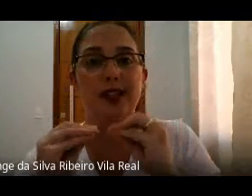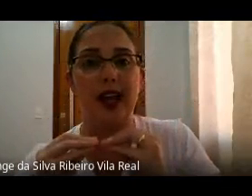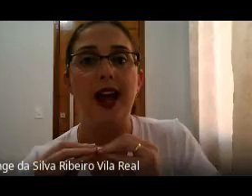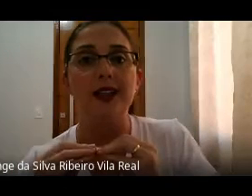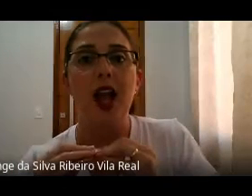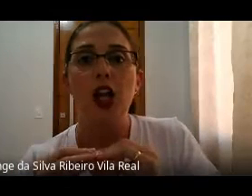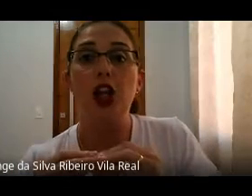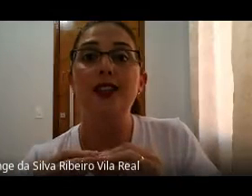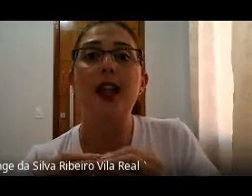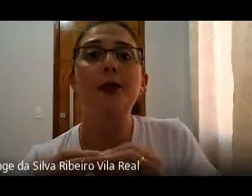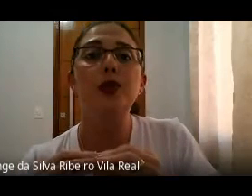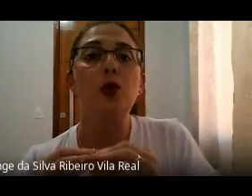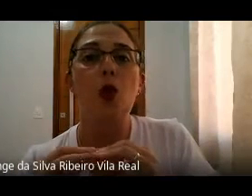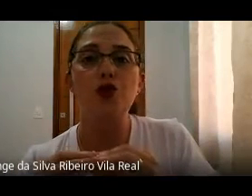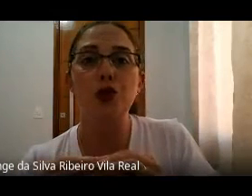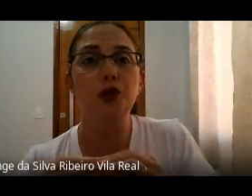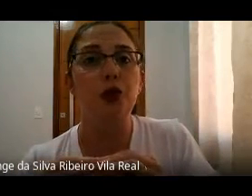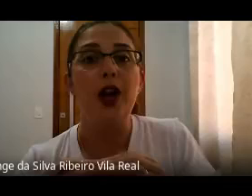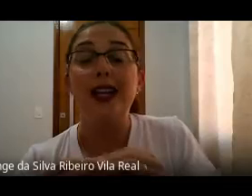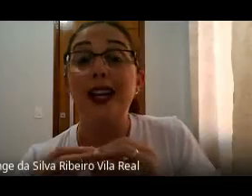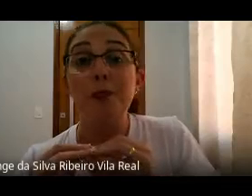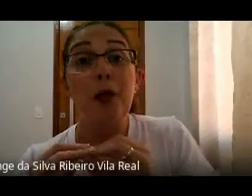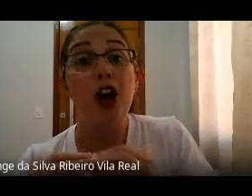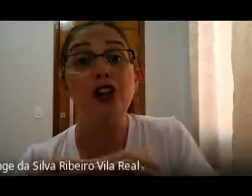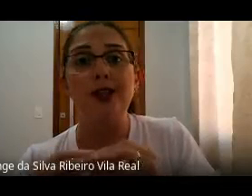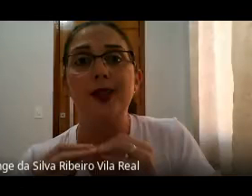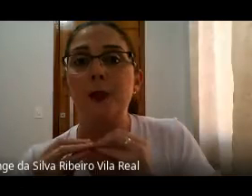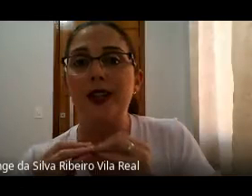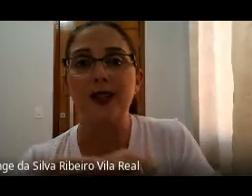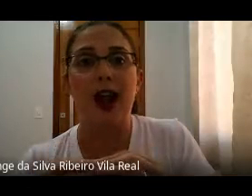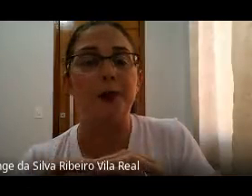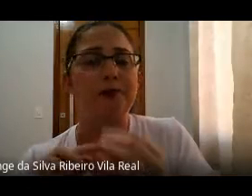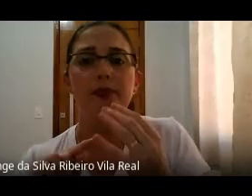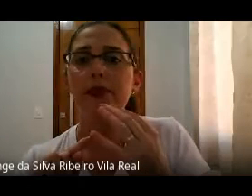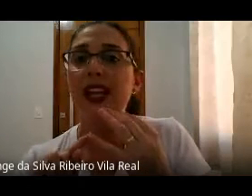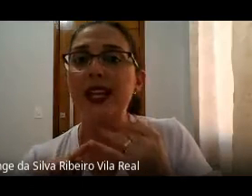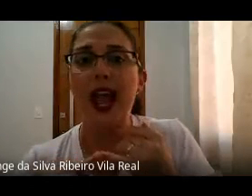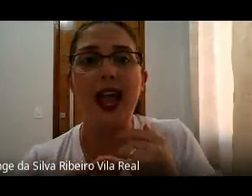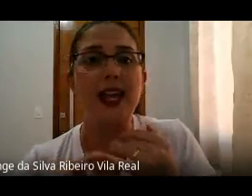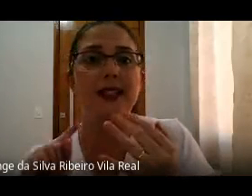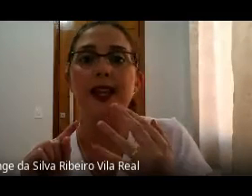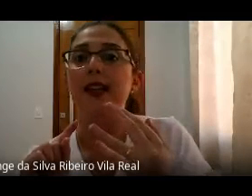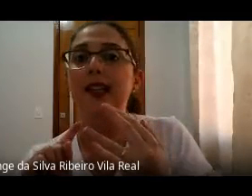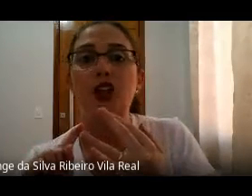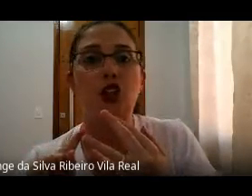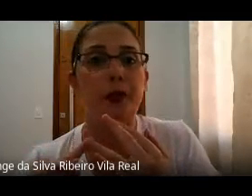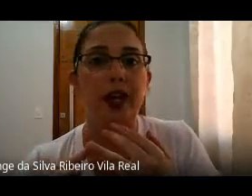os sinais, nós temos um conjunto que pode se expressar